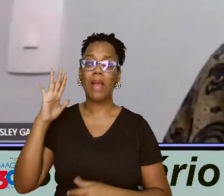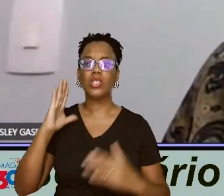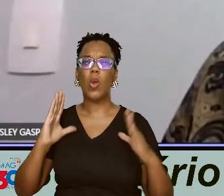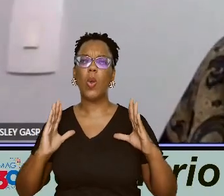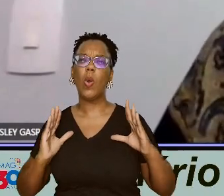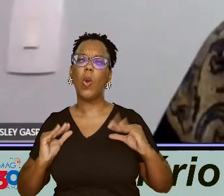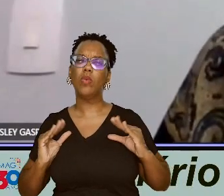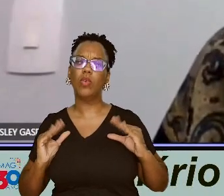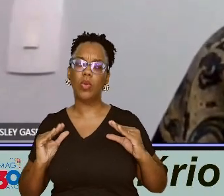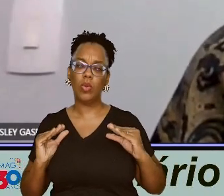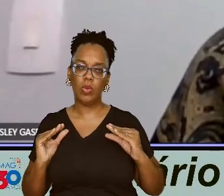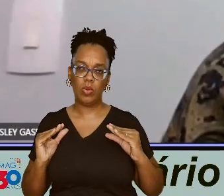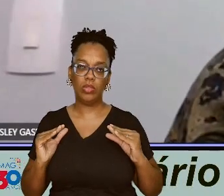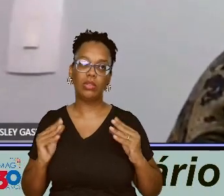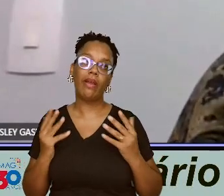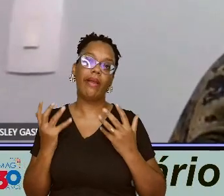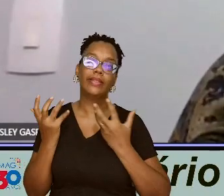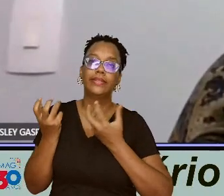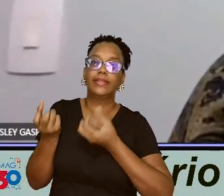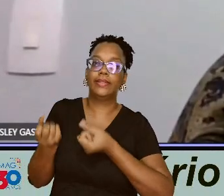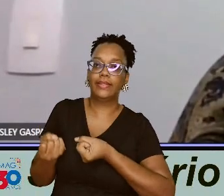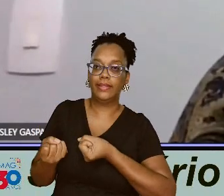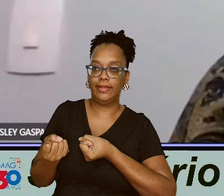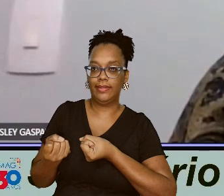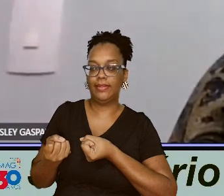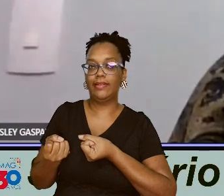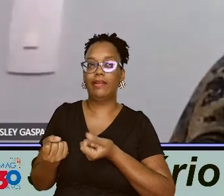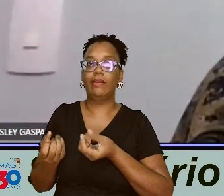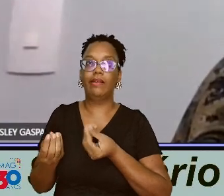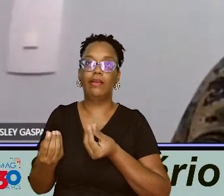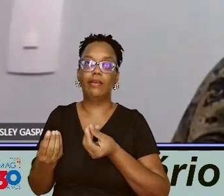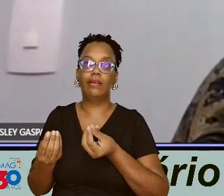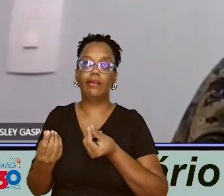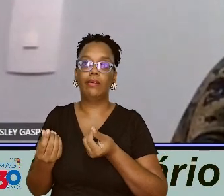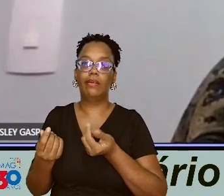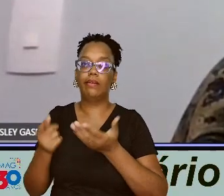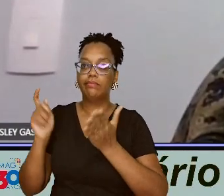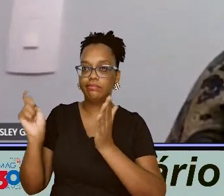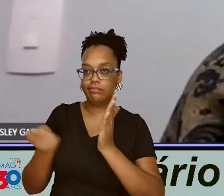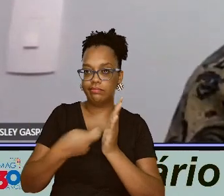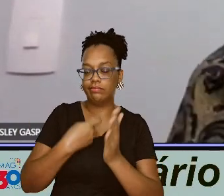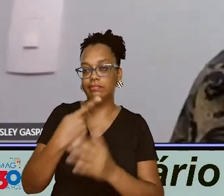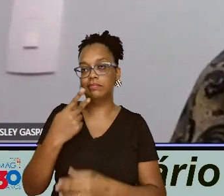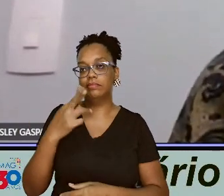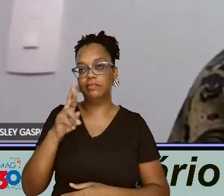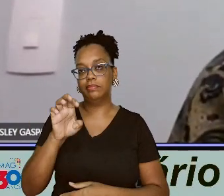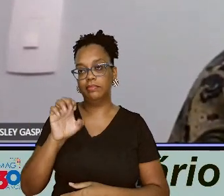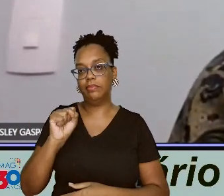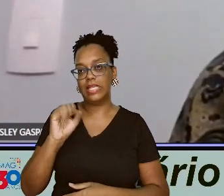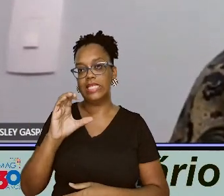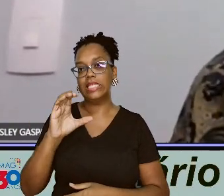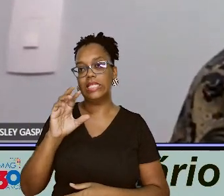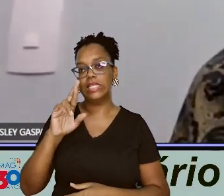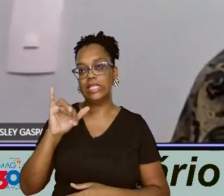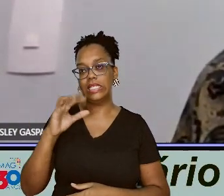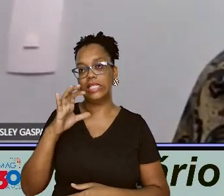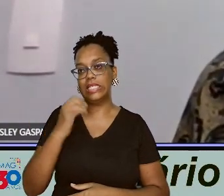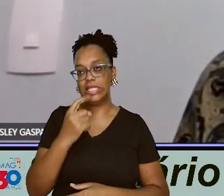confortável aceitar a prescrição, porque ela já estava